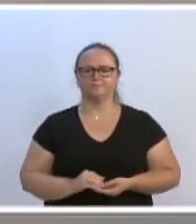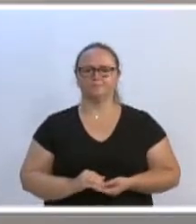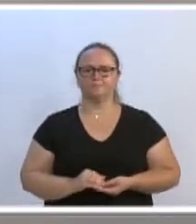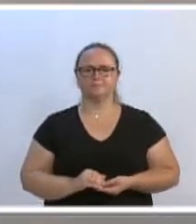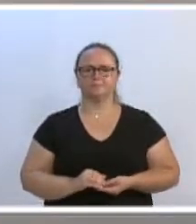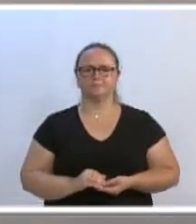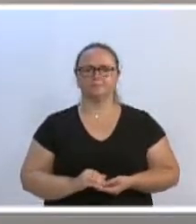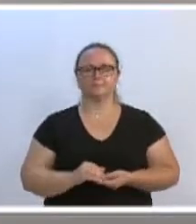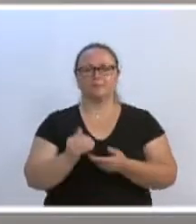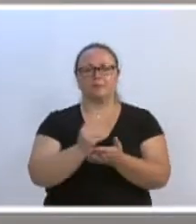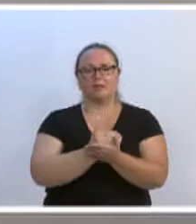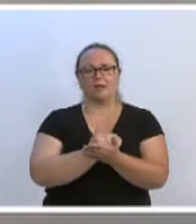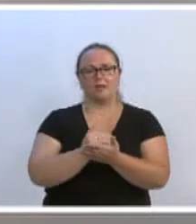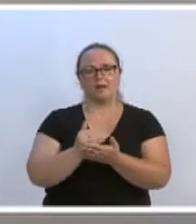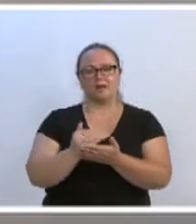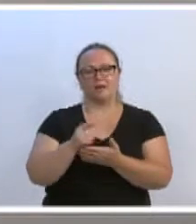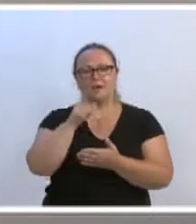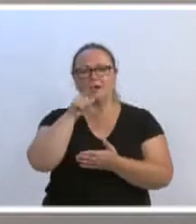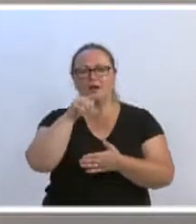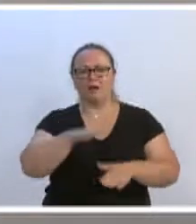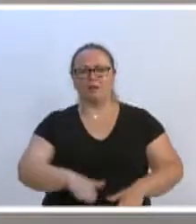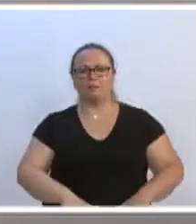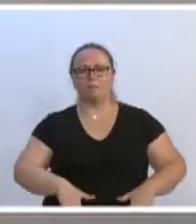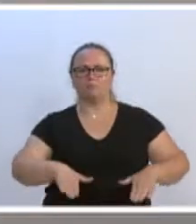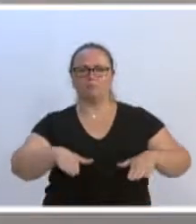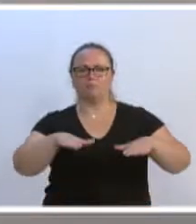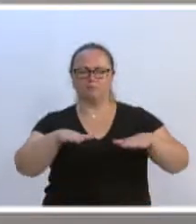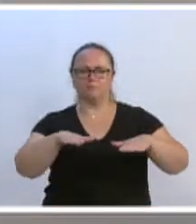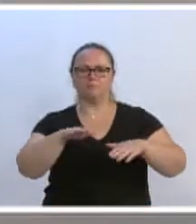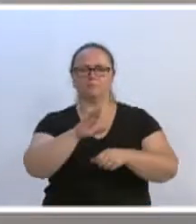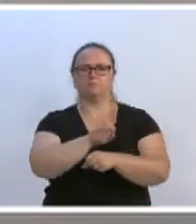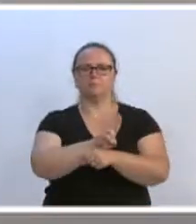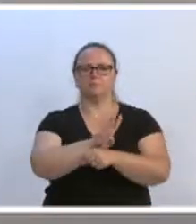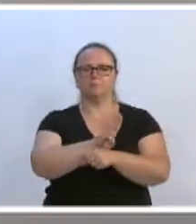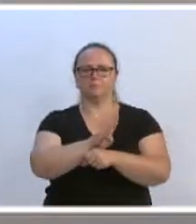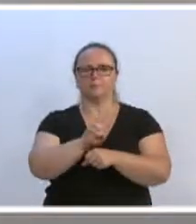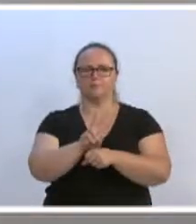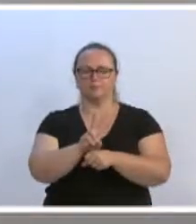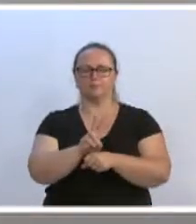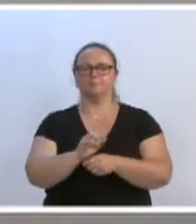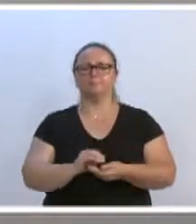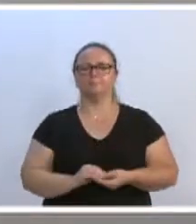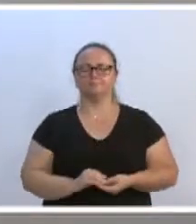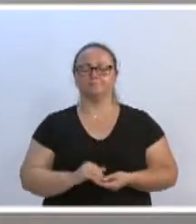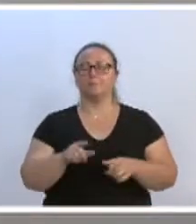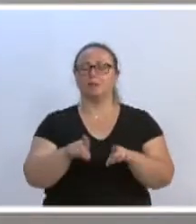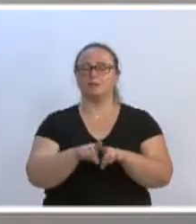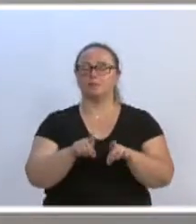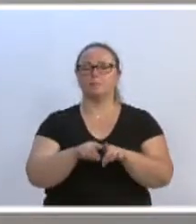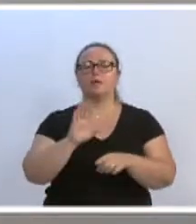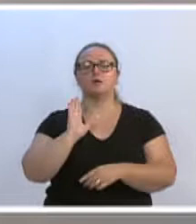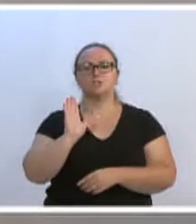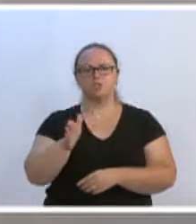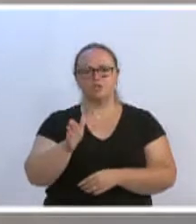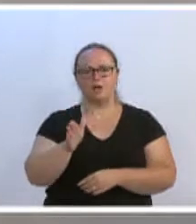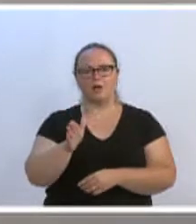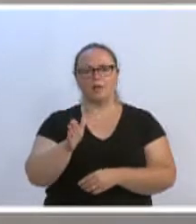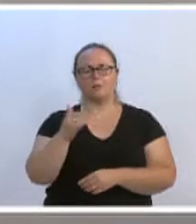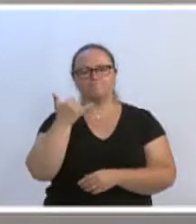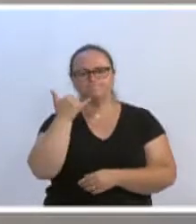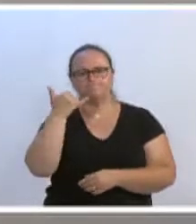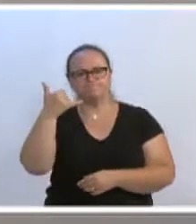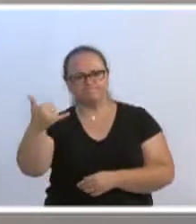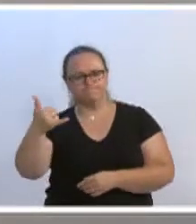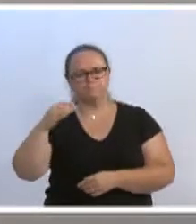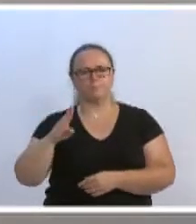dos alagamentos que estava acontecendo ali no boa vista mas é também entrou em contato com a brk pra